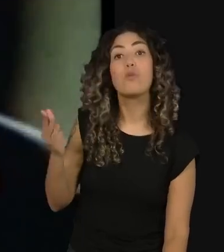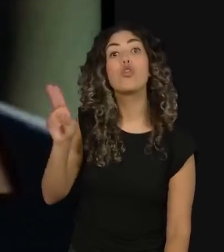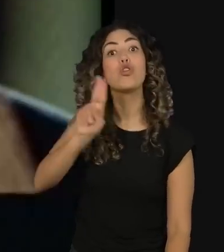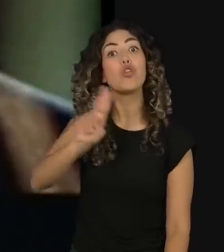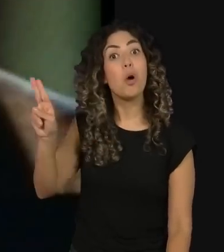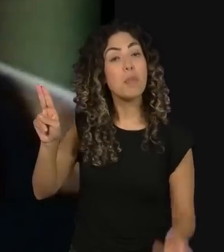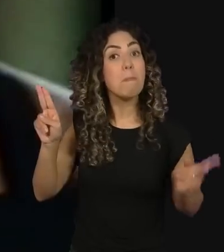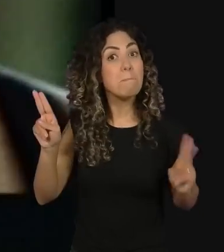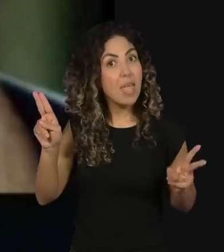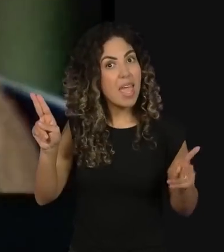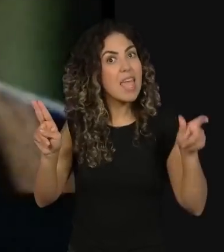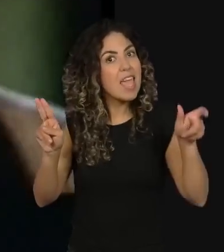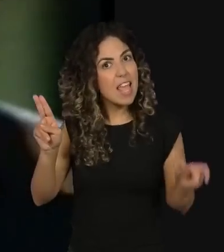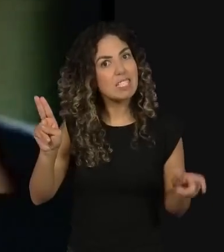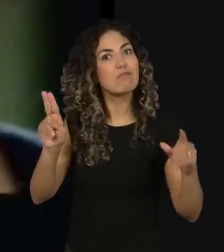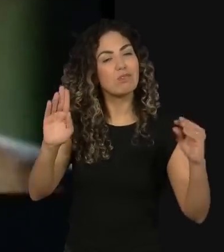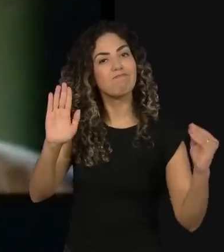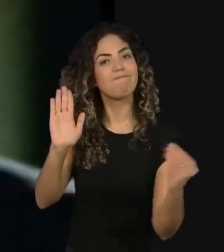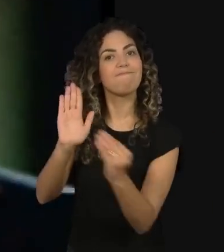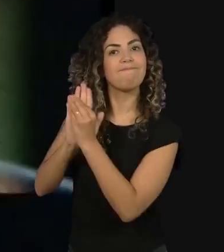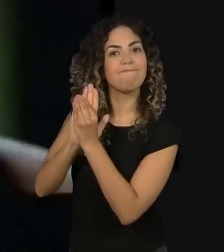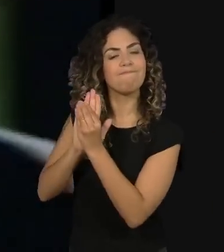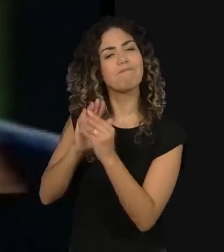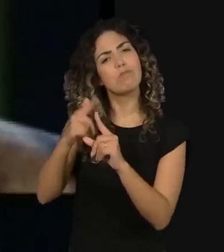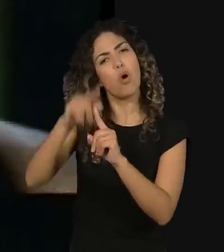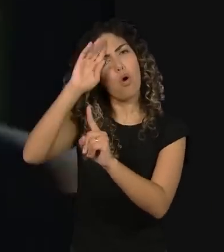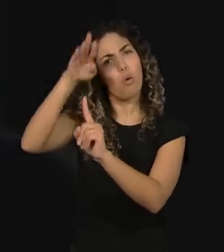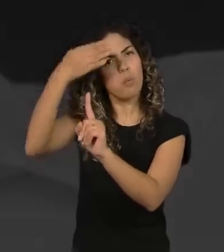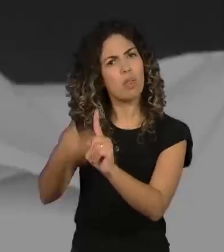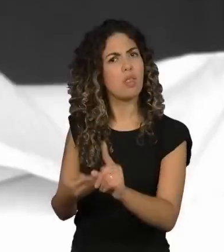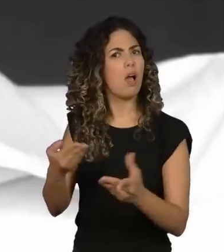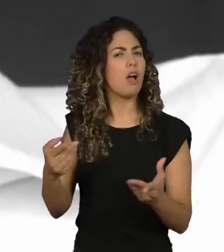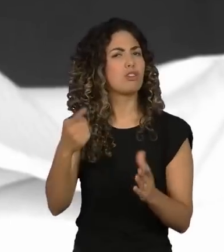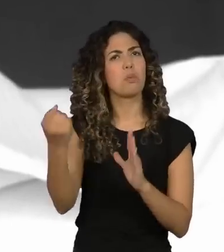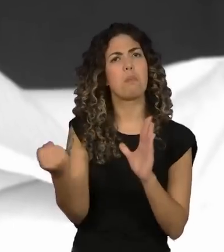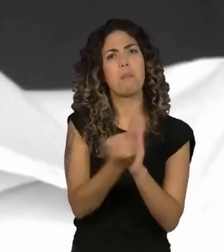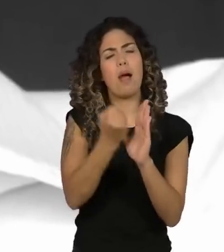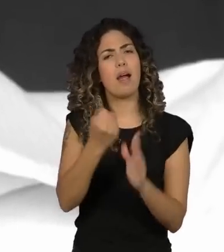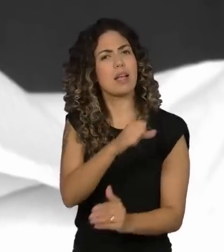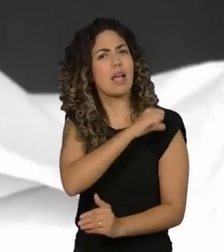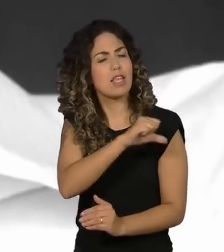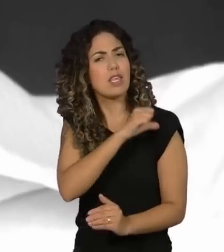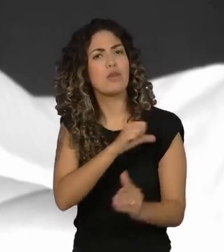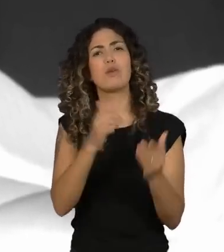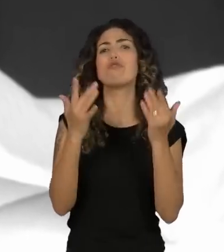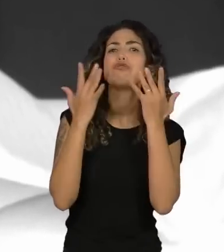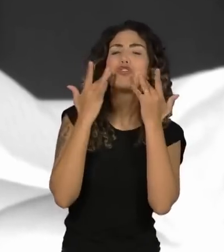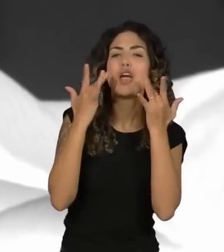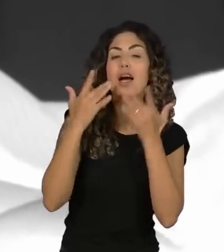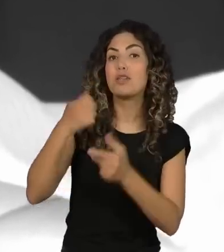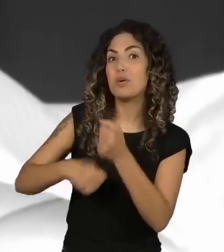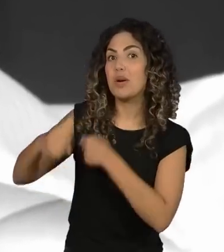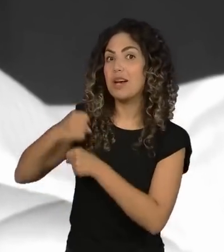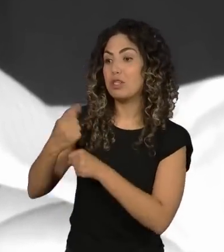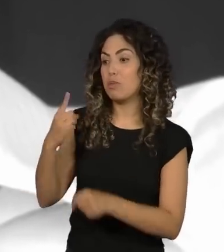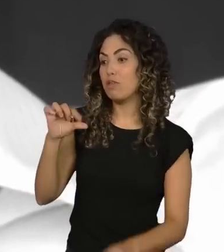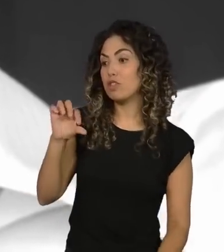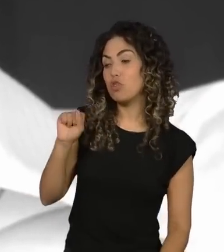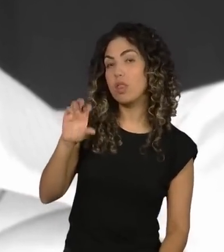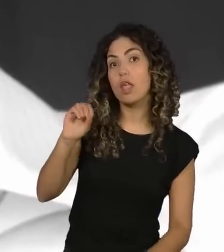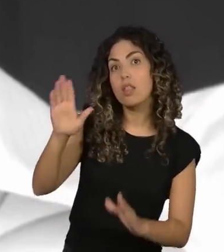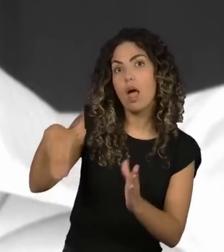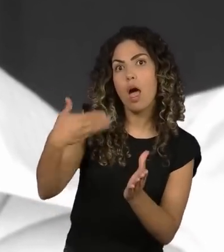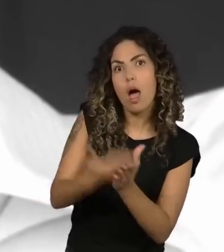nome. Uma justa homenagem para essa figura de destaque do teatro carioca, que desde os anos 80 esteve envolvido em